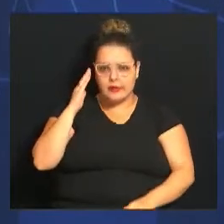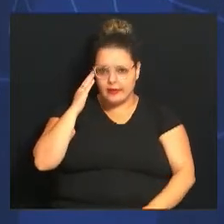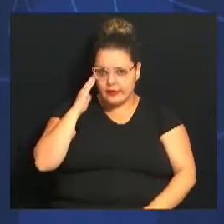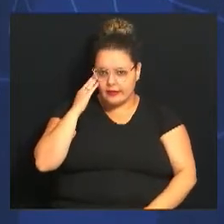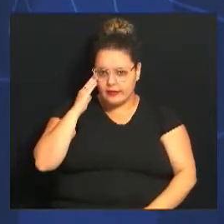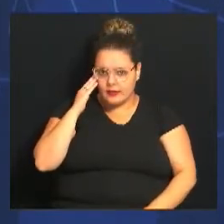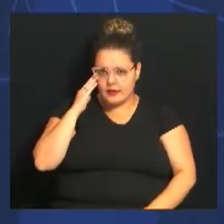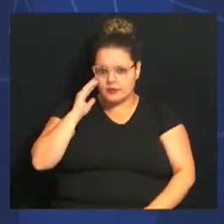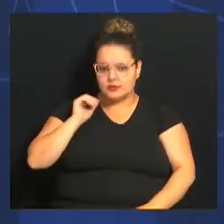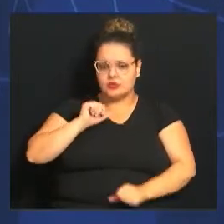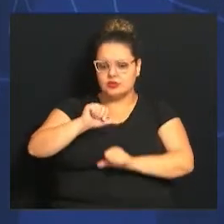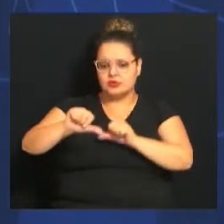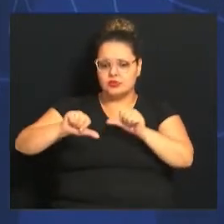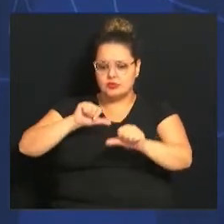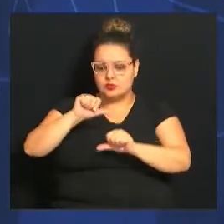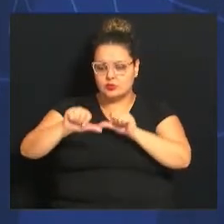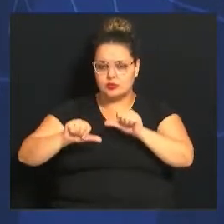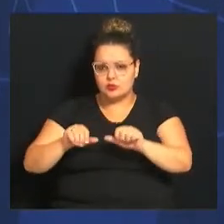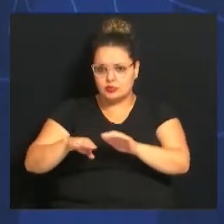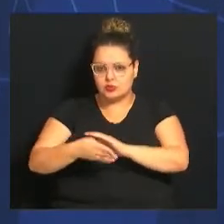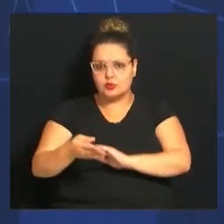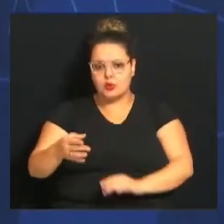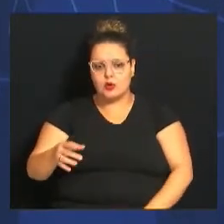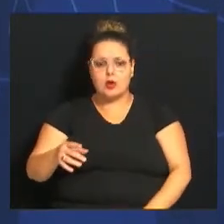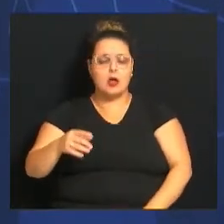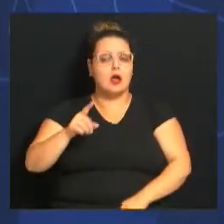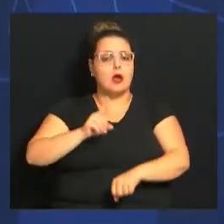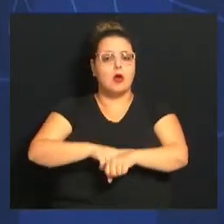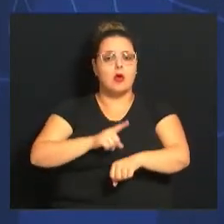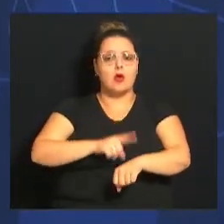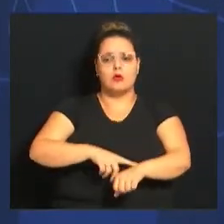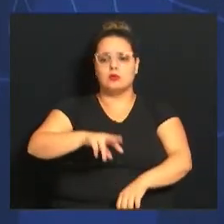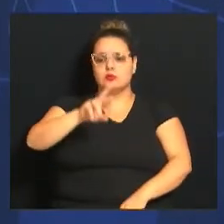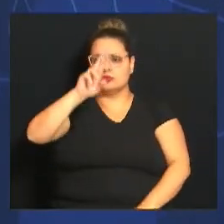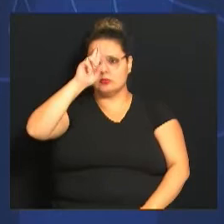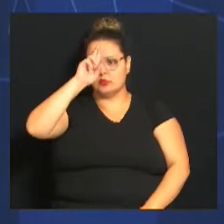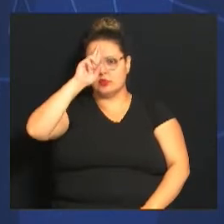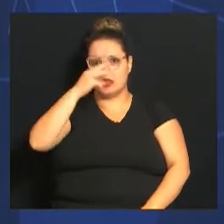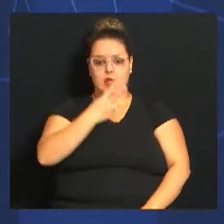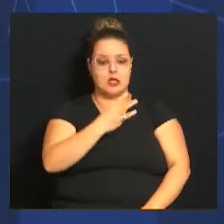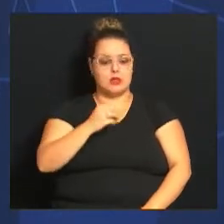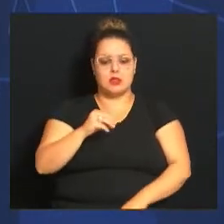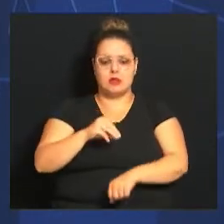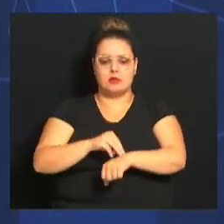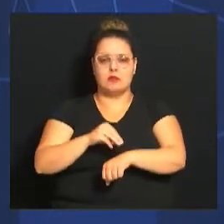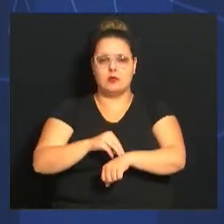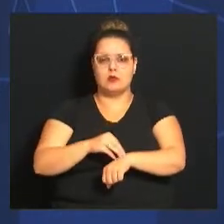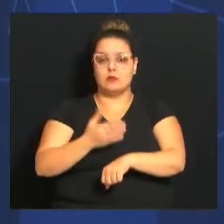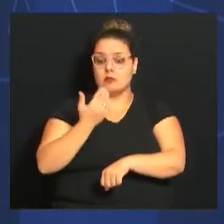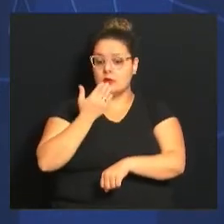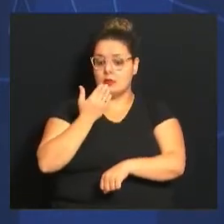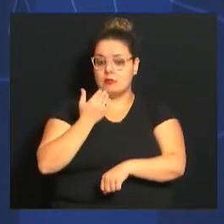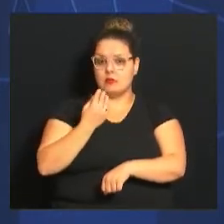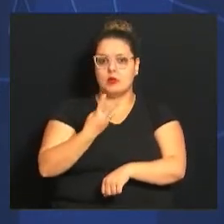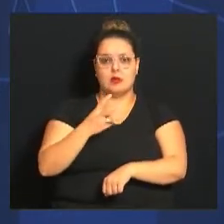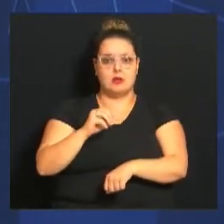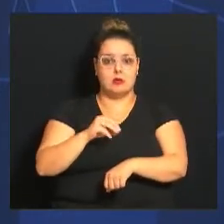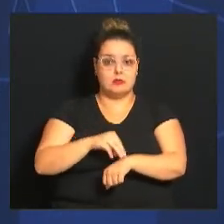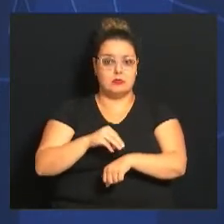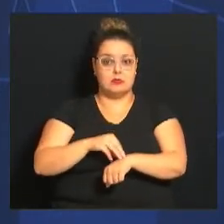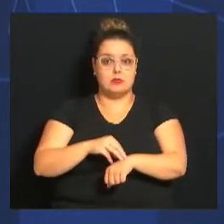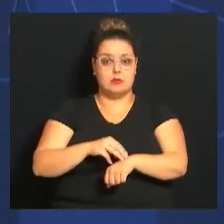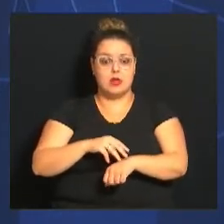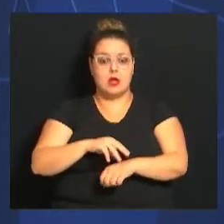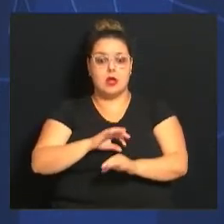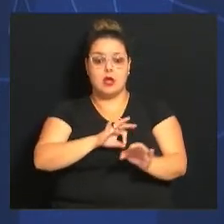hábitos? Então, por exemplo, hora do almoço, agora é meia hora para a refeição, outra meia hora é para se atualizar das notícias,